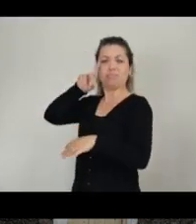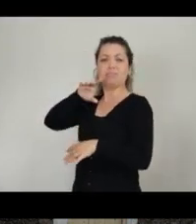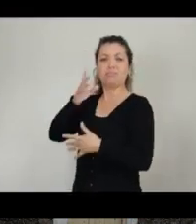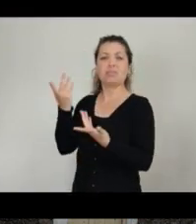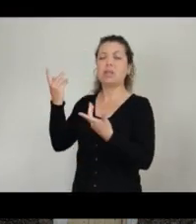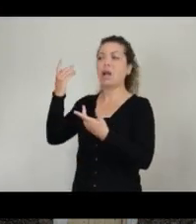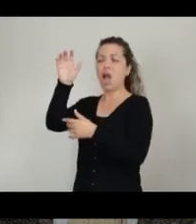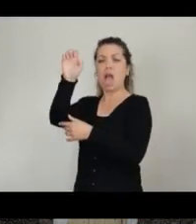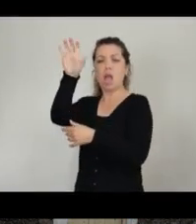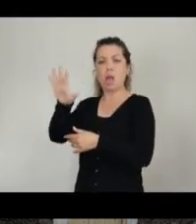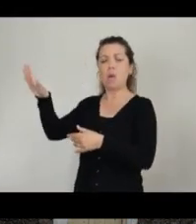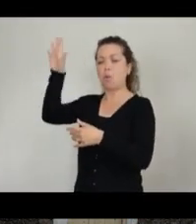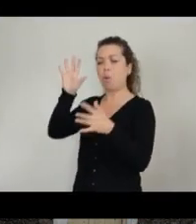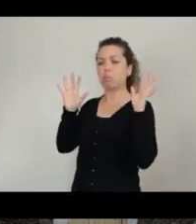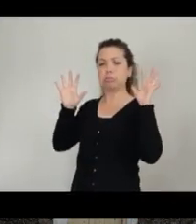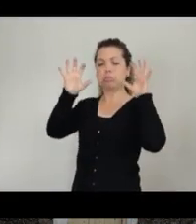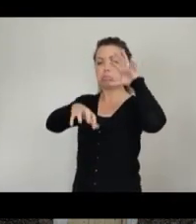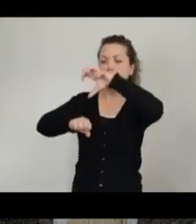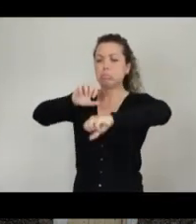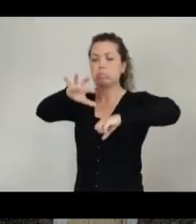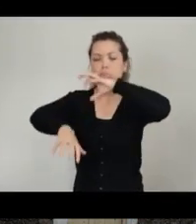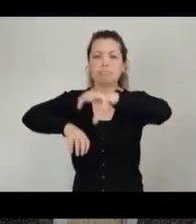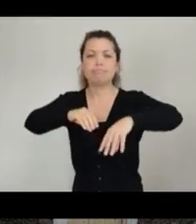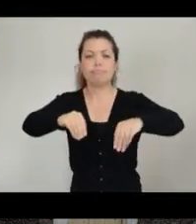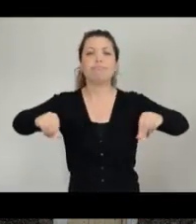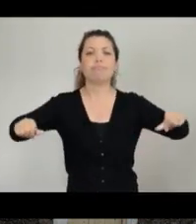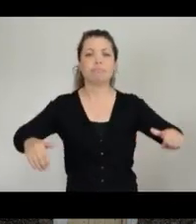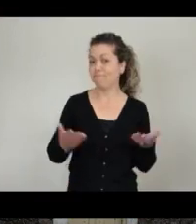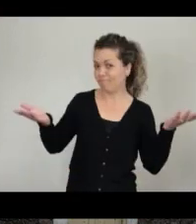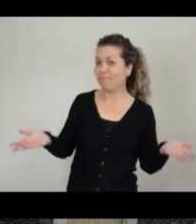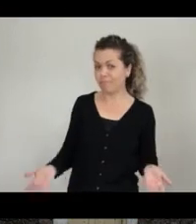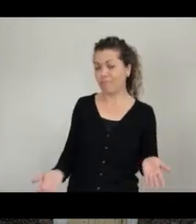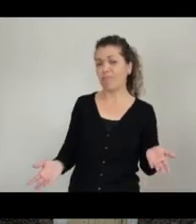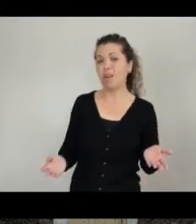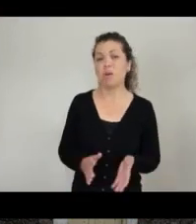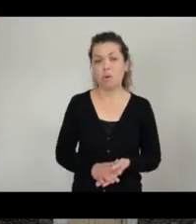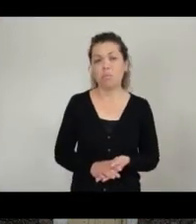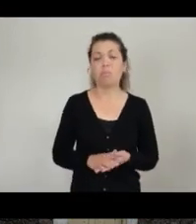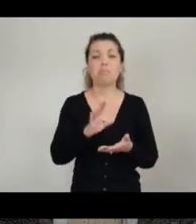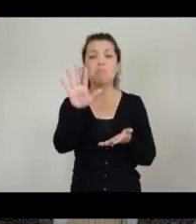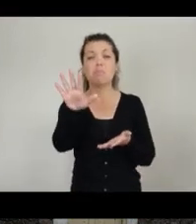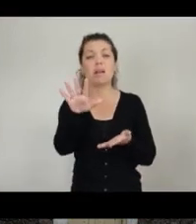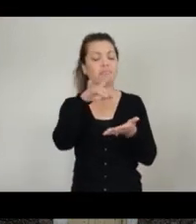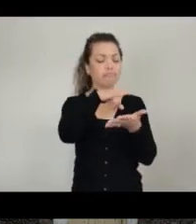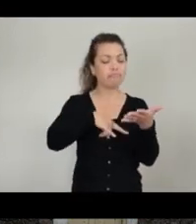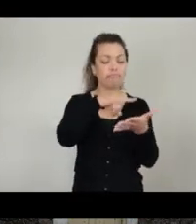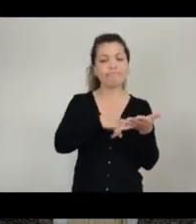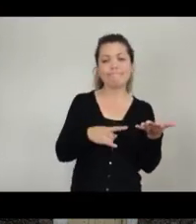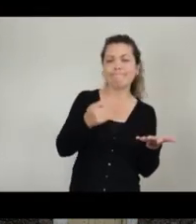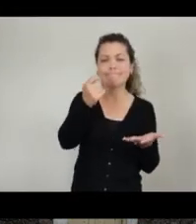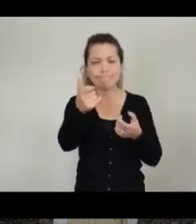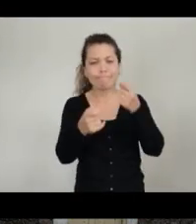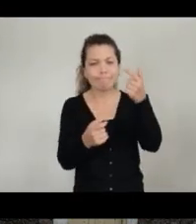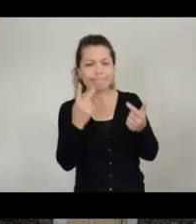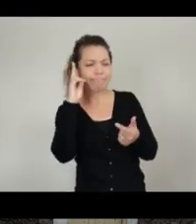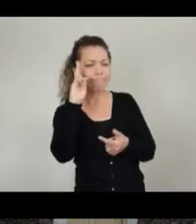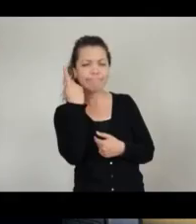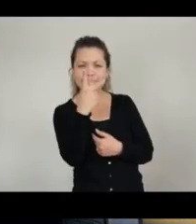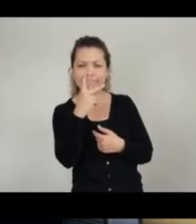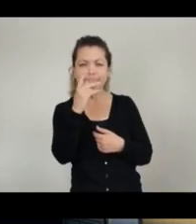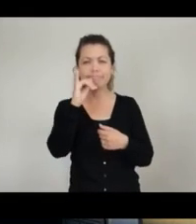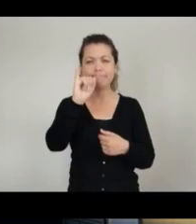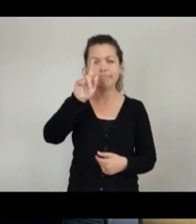pesagem e taxação no posto localizado onde hoje está a cidade de Registro. Em Iguape, era fundido e transformado em barras com a